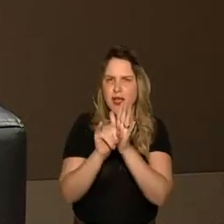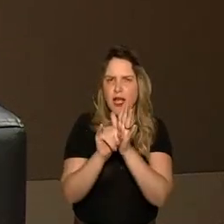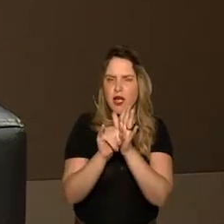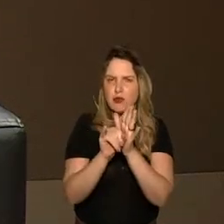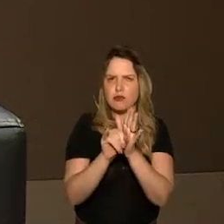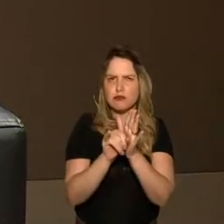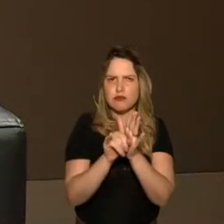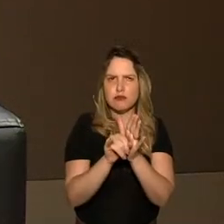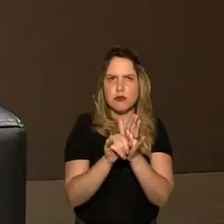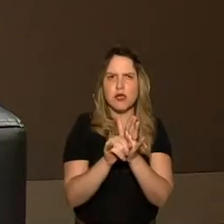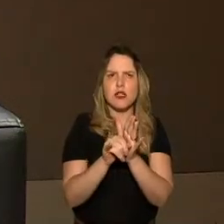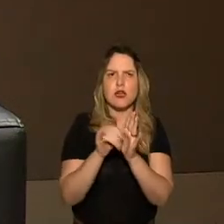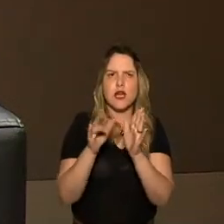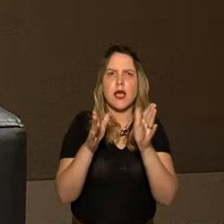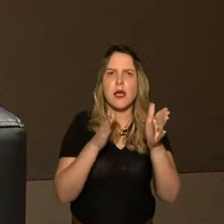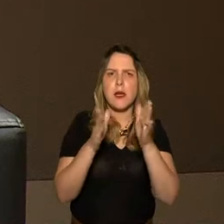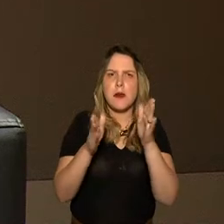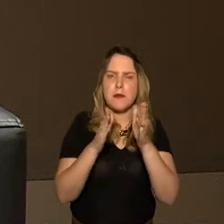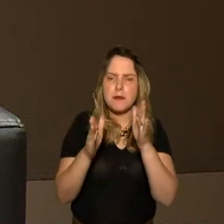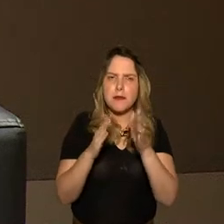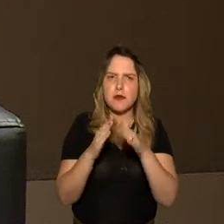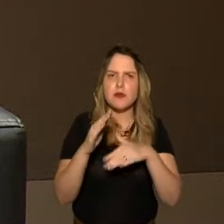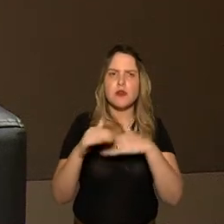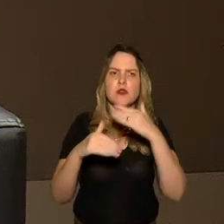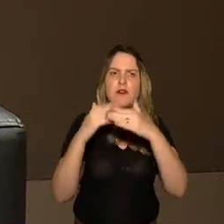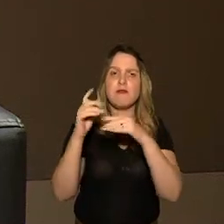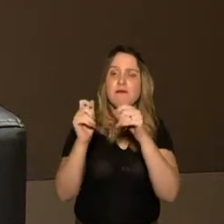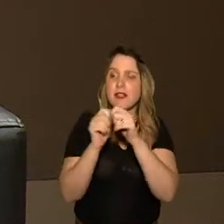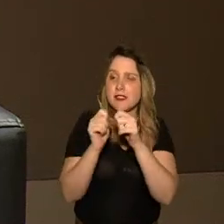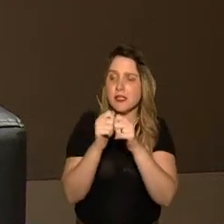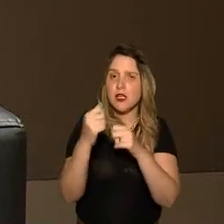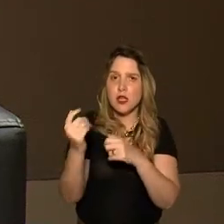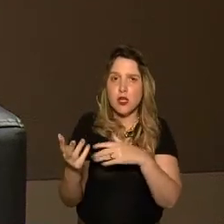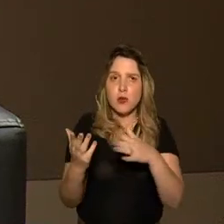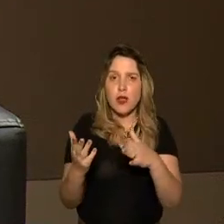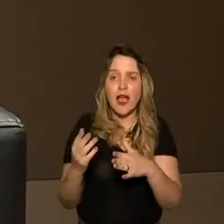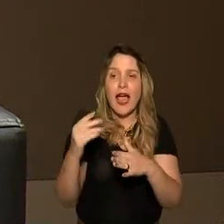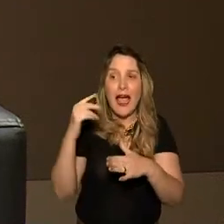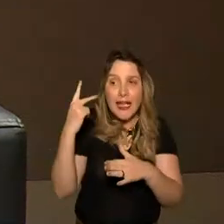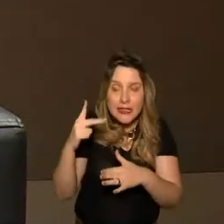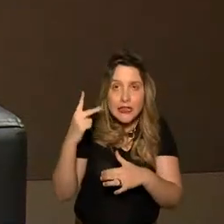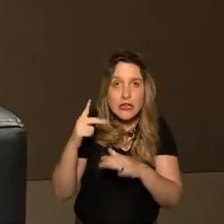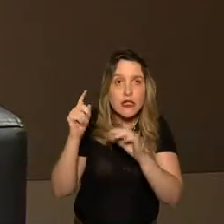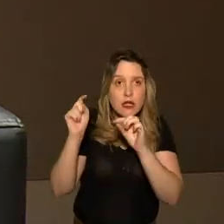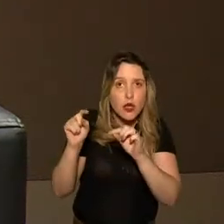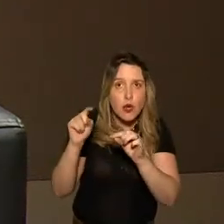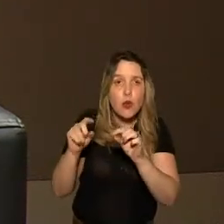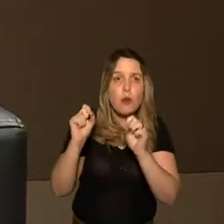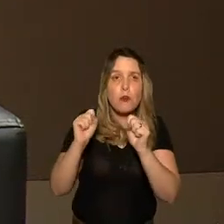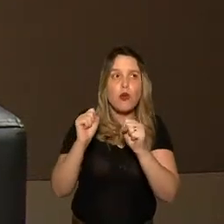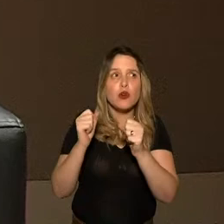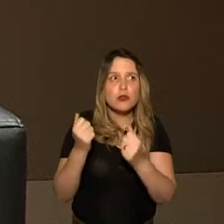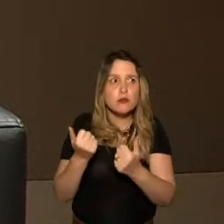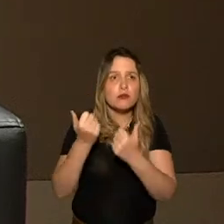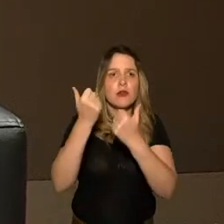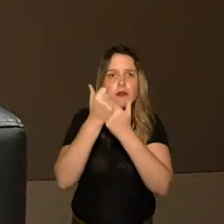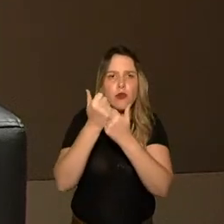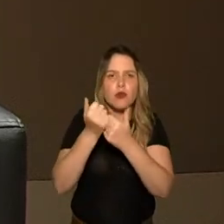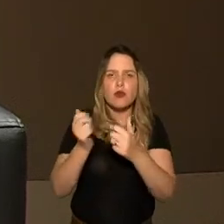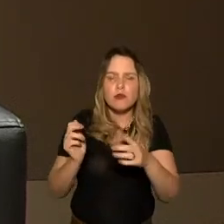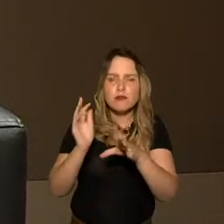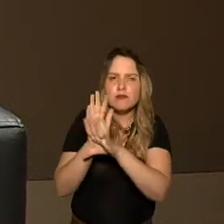atrás Então para mim era fundamental que eu conhecesse aquilo com o qual eu ia